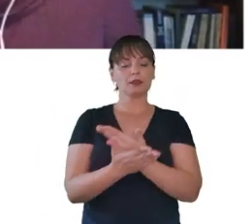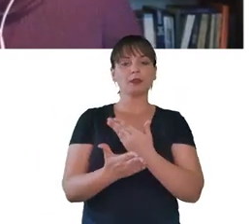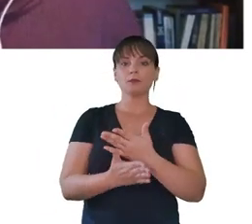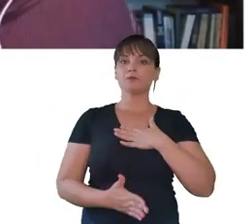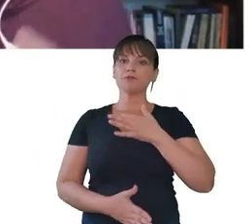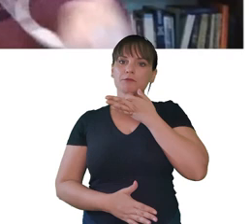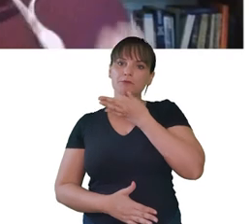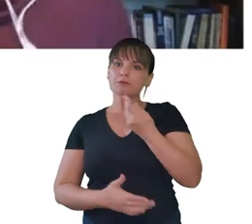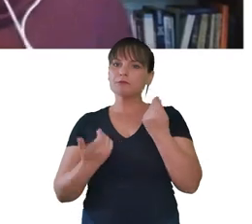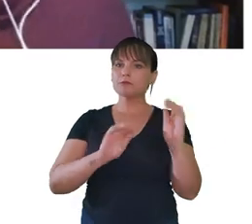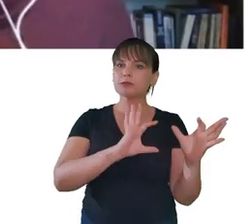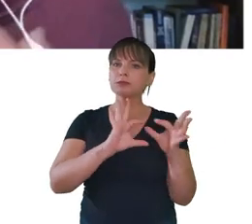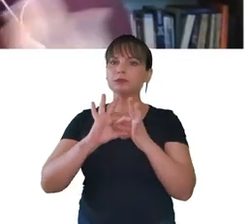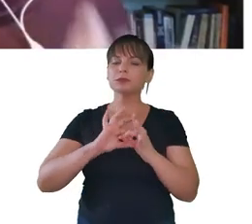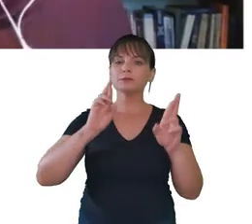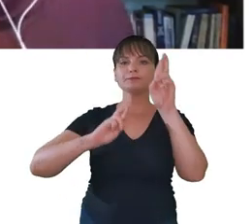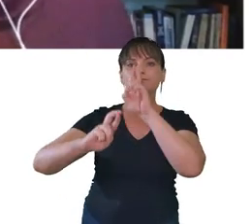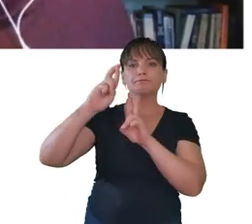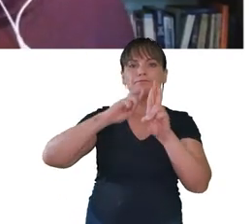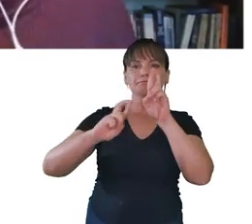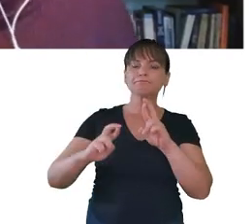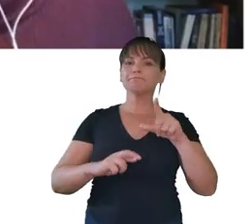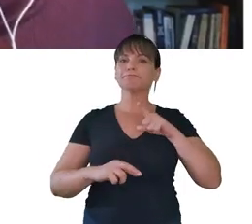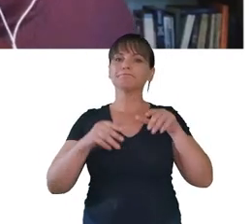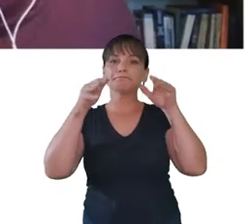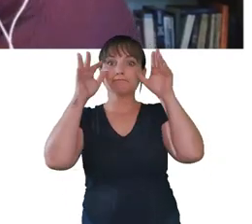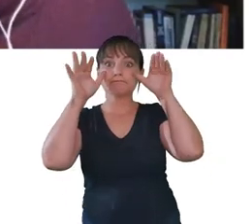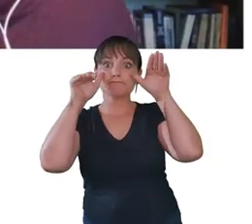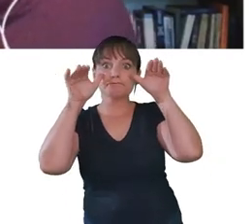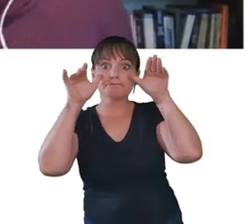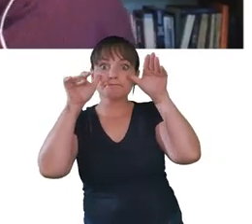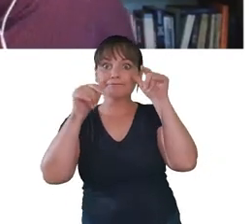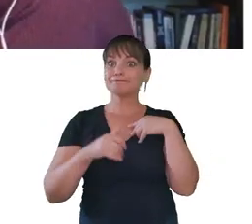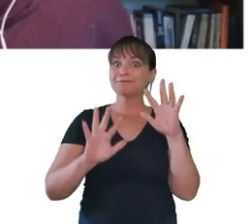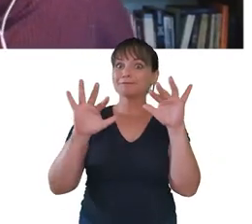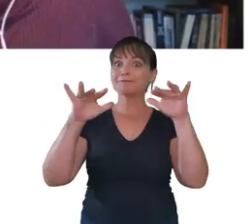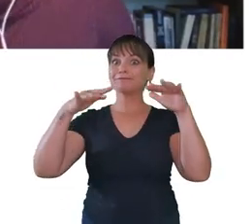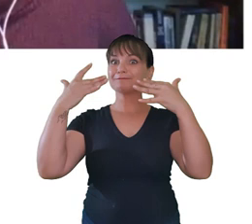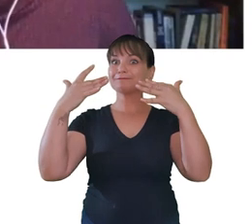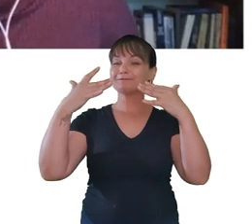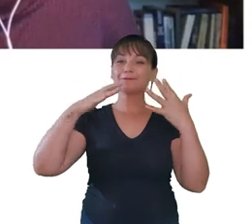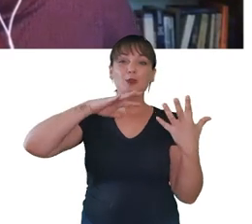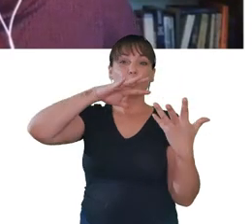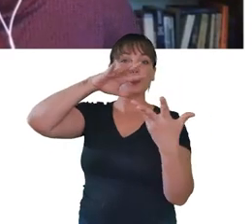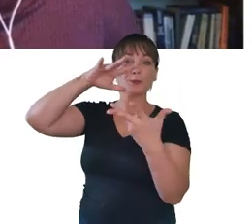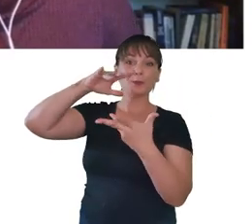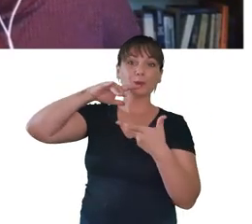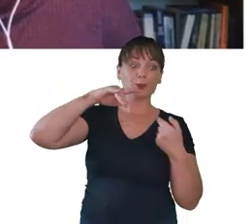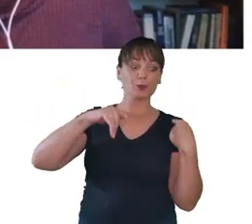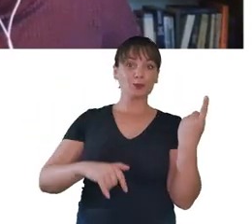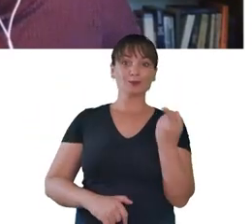muito relacionada com essa coisa de observar, de ter a curiosidade, de prestar atenção no mundo que nos rodeia.